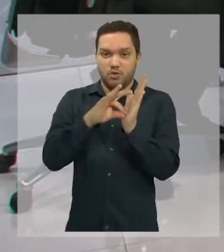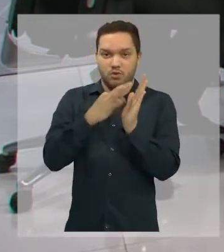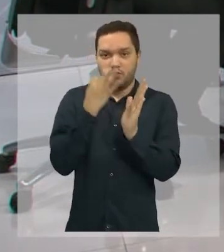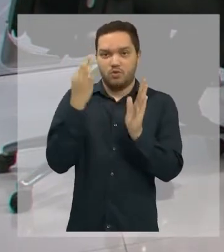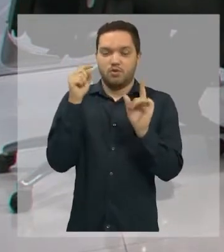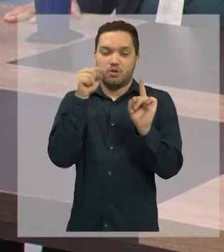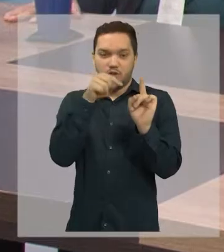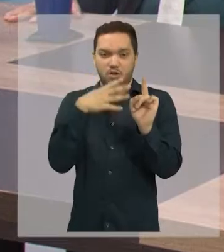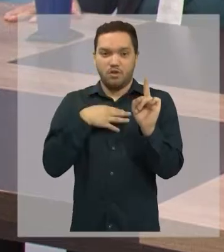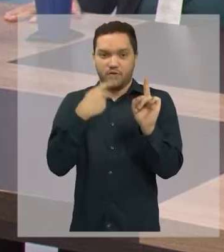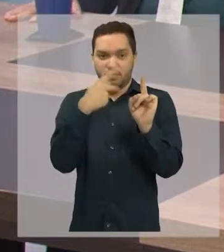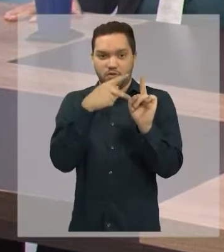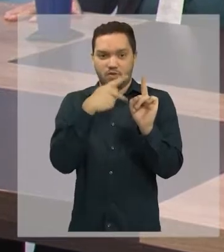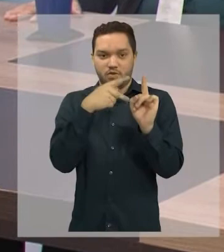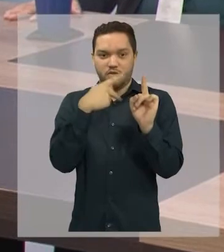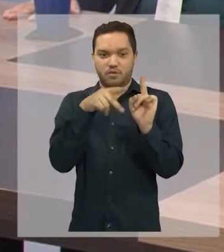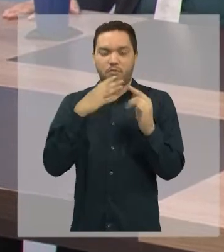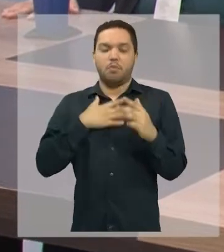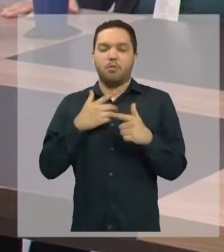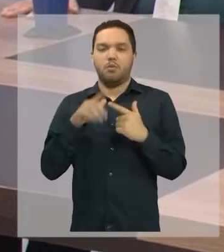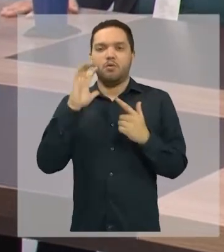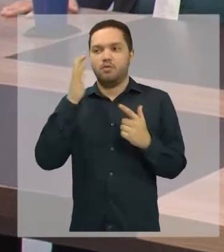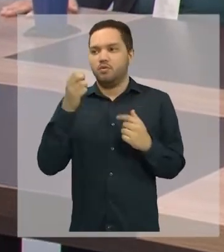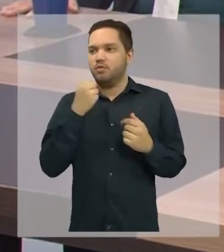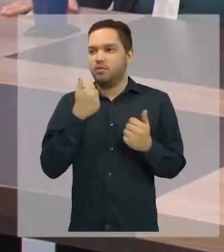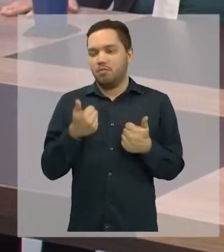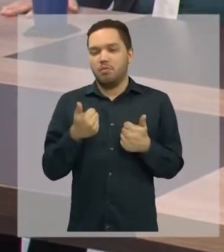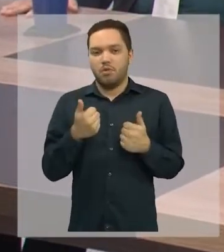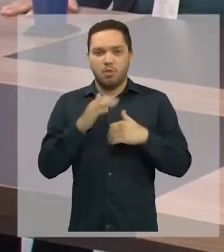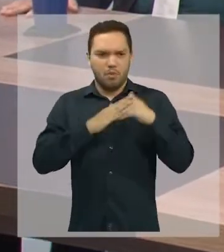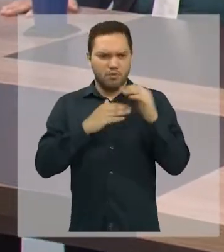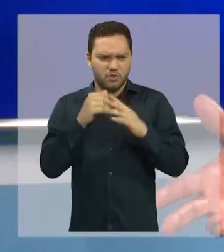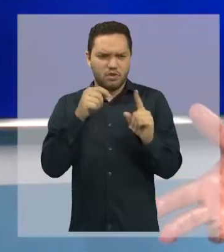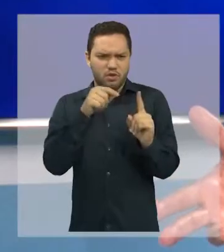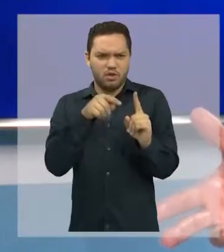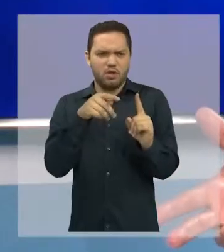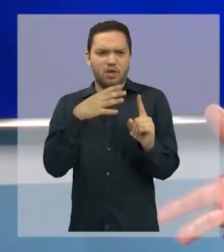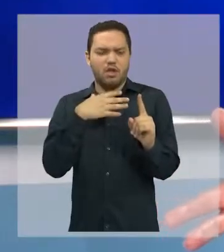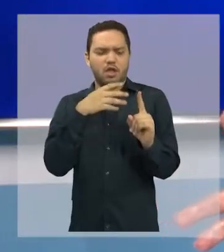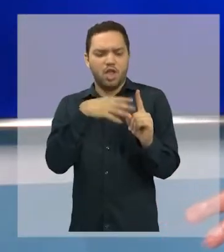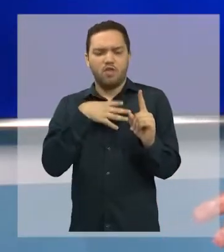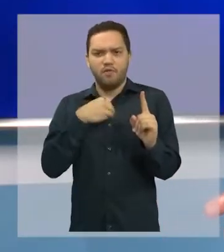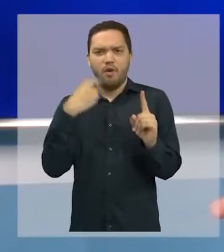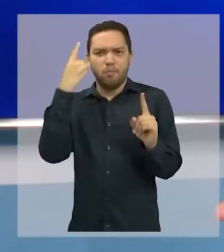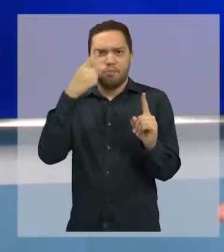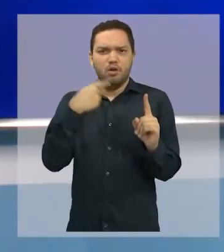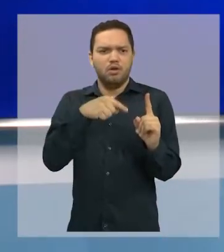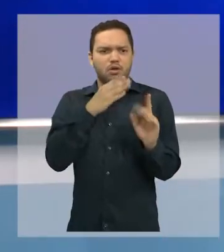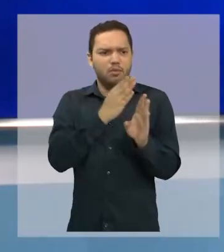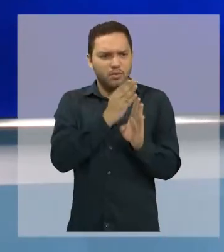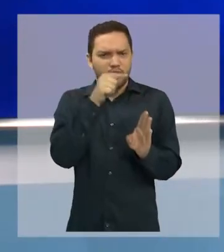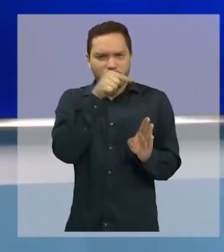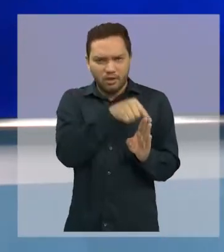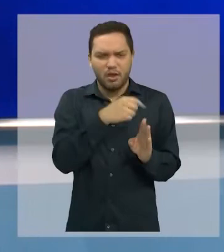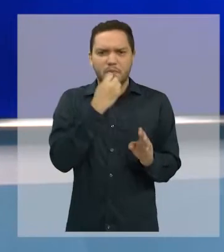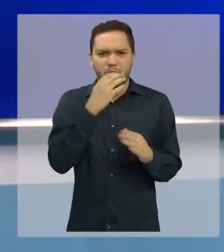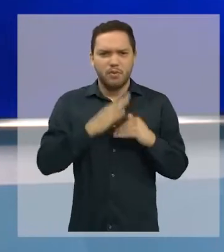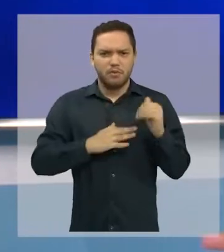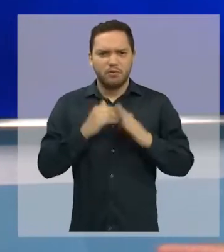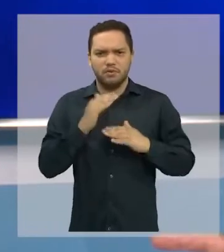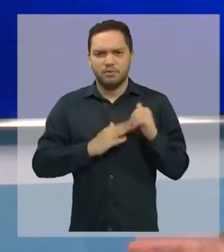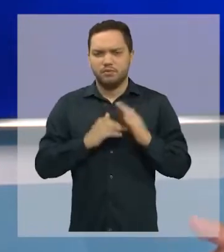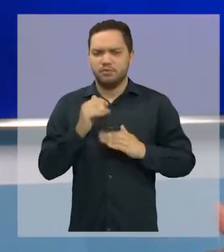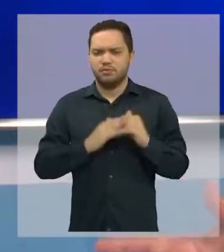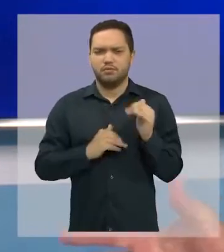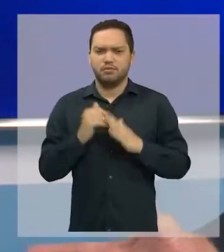ministro ou do desembargador, meu problema vai ser resolvido. Não necessariamente, eu quero colocar esse elemento aqui subjetivo. Alguém pode achar,